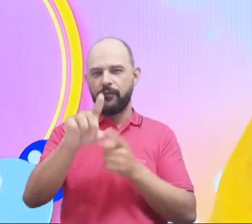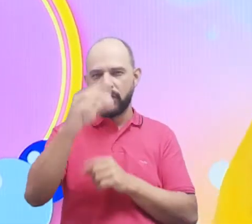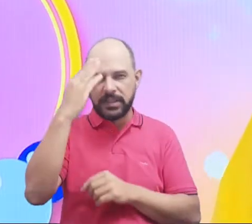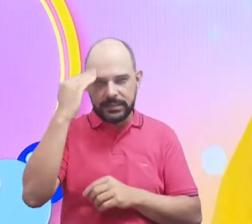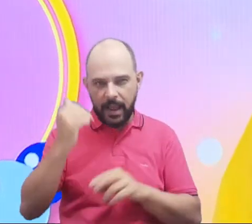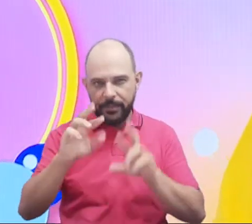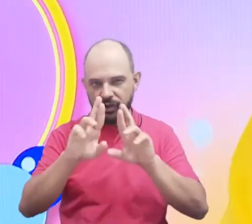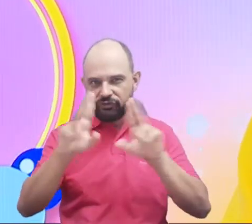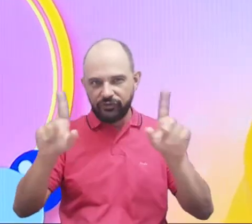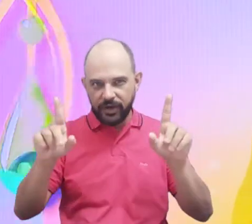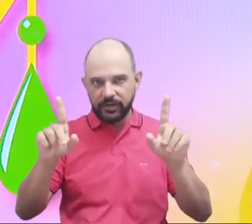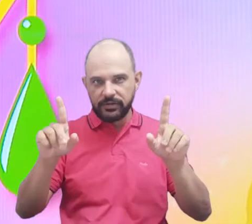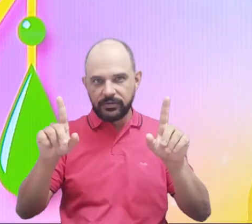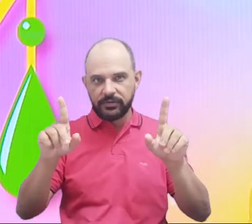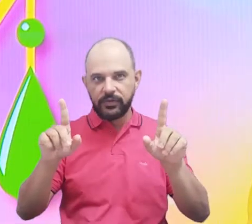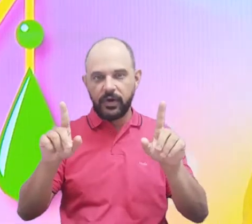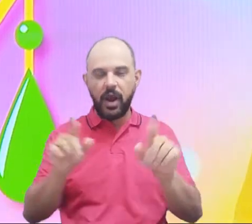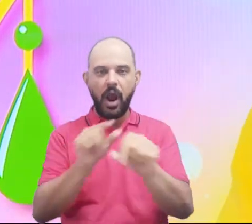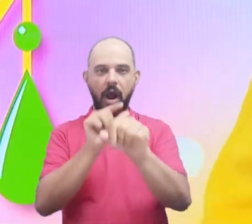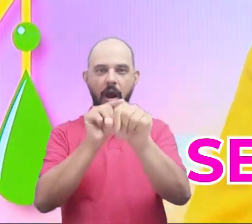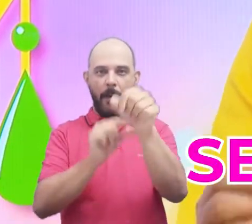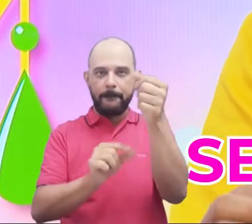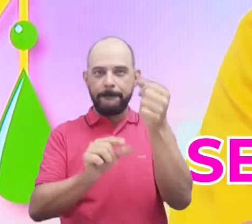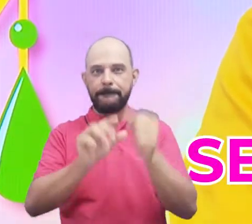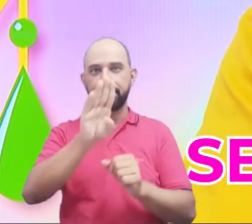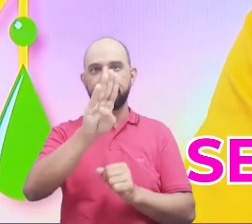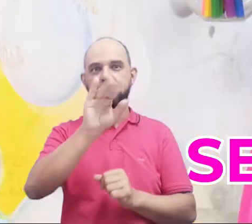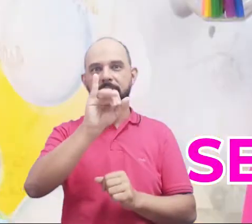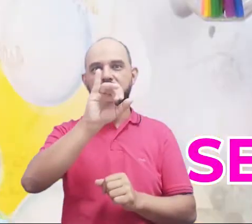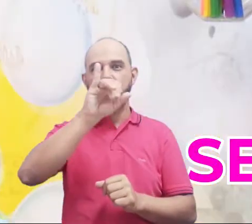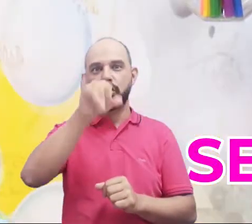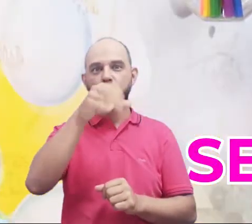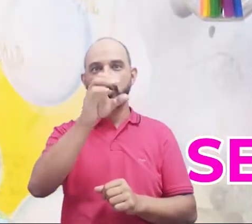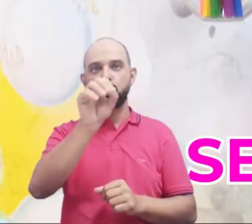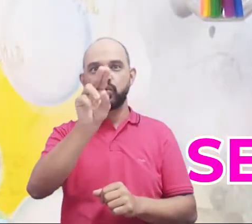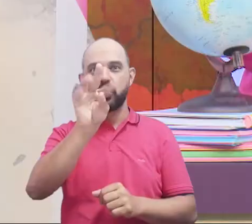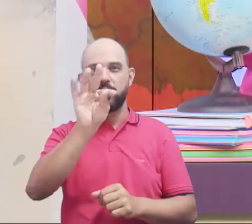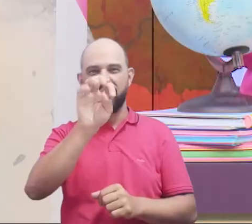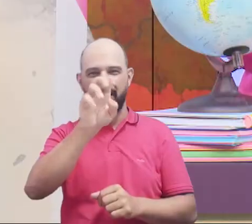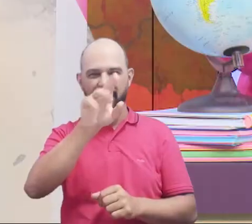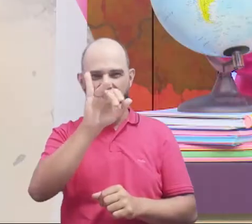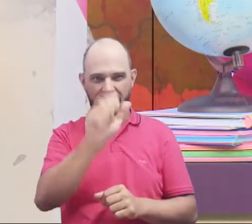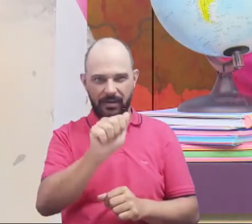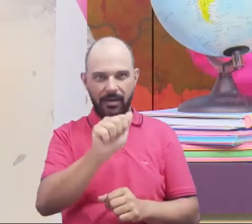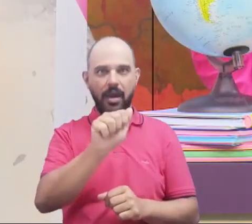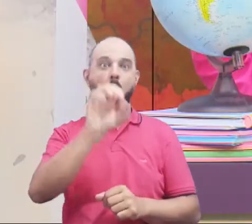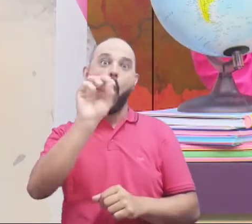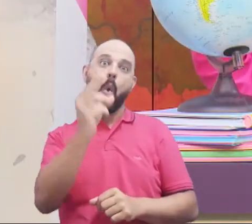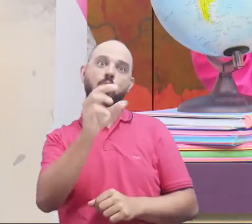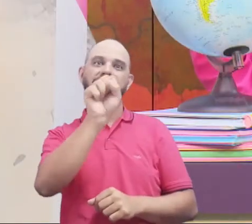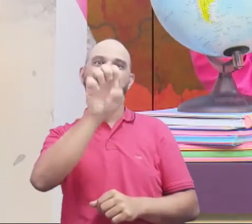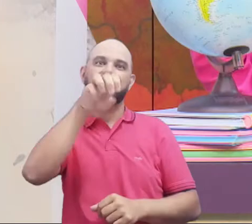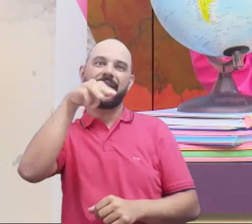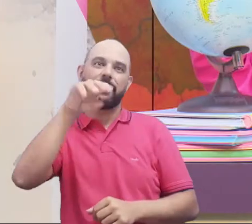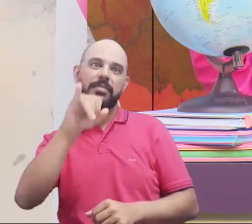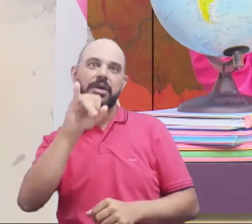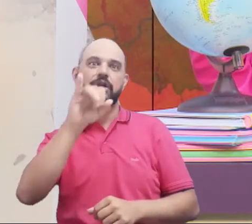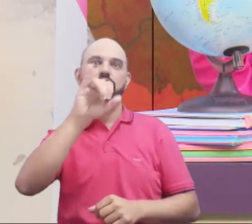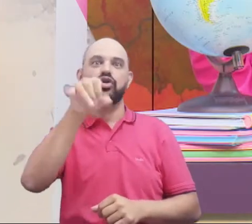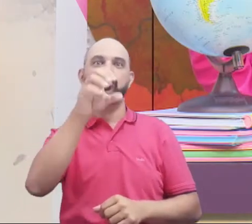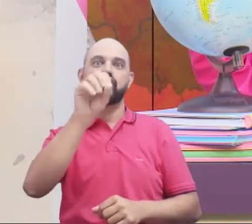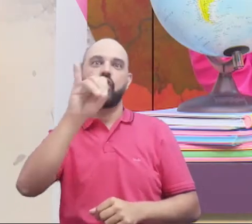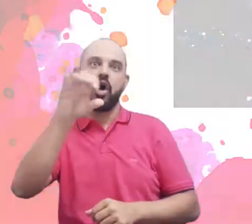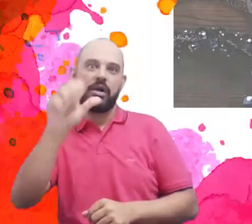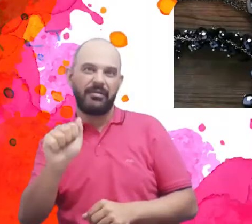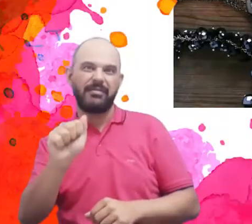sabe qual a diferença entre a bijuteria e uma semijoia? Não. As bijuterias são feitas com metais